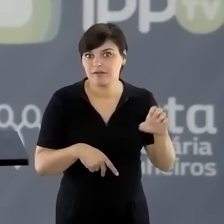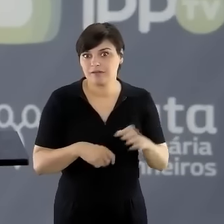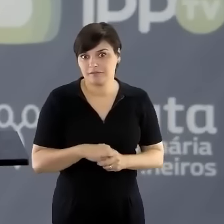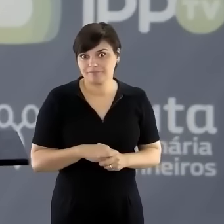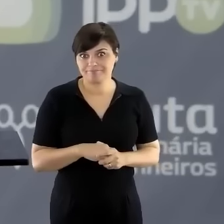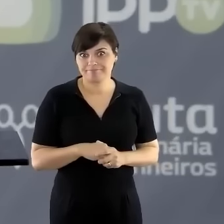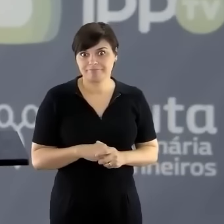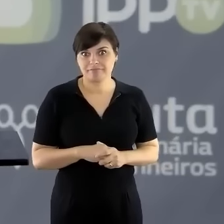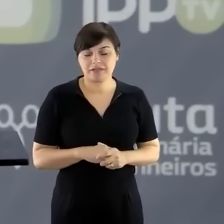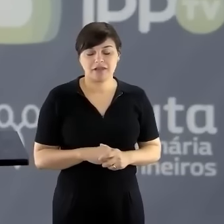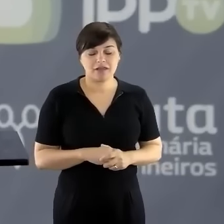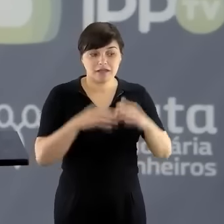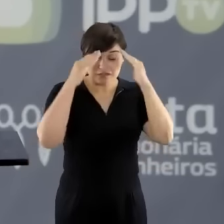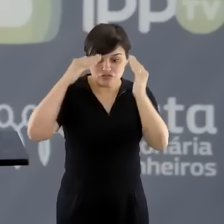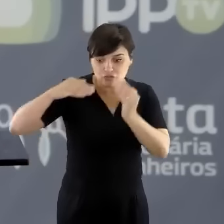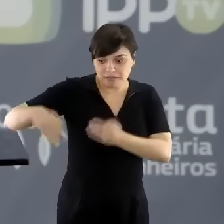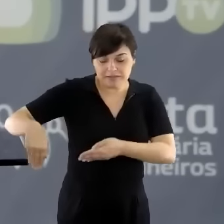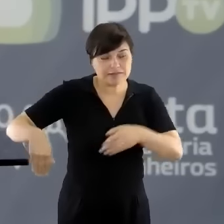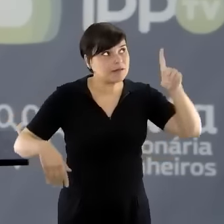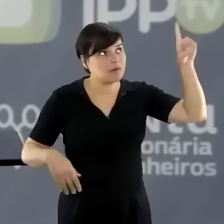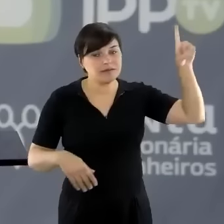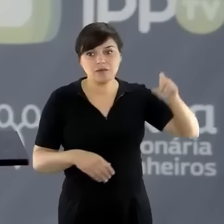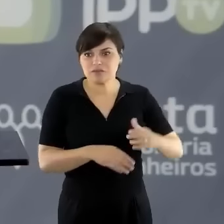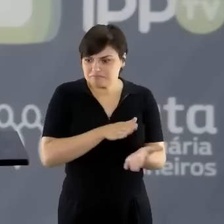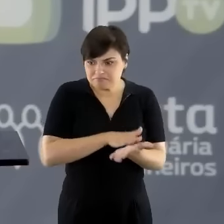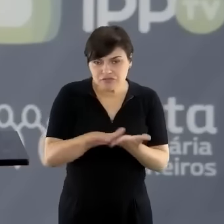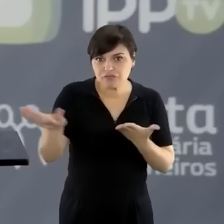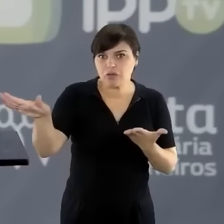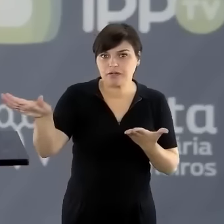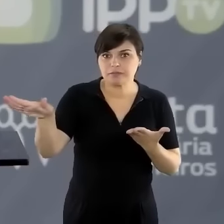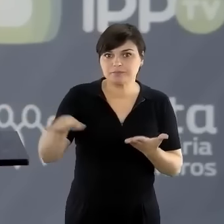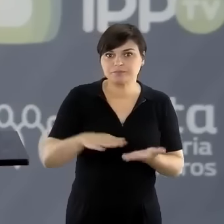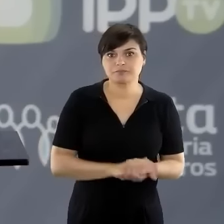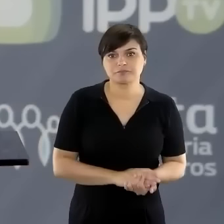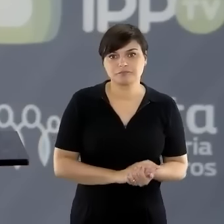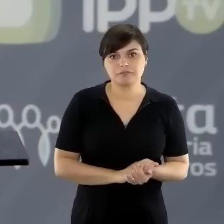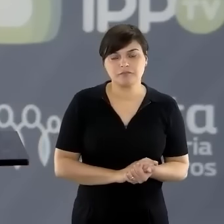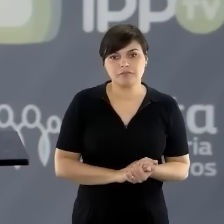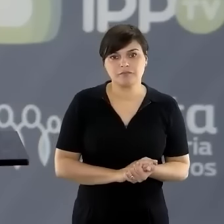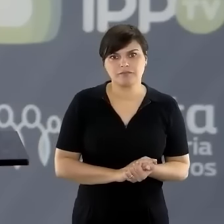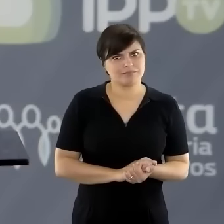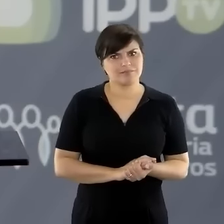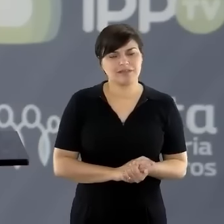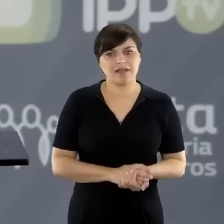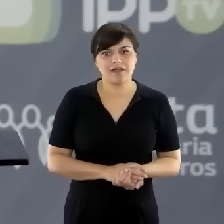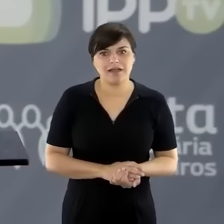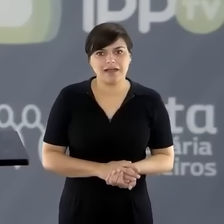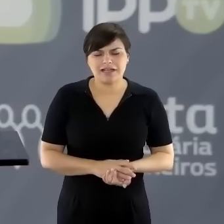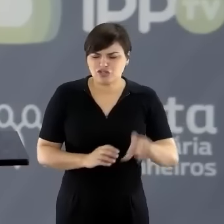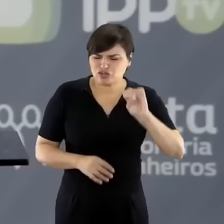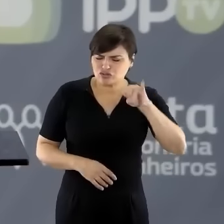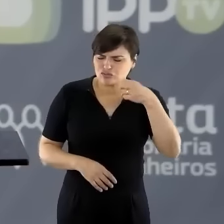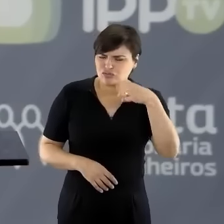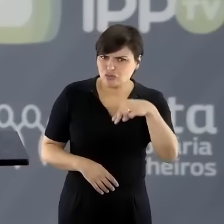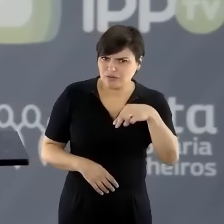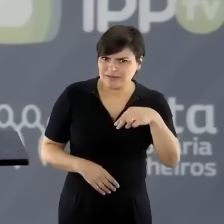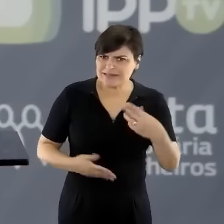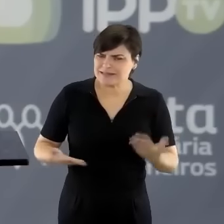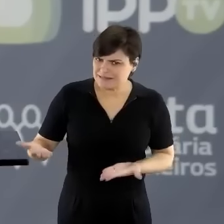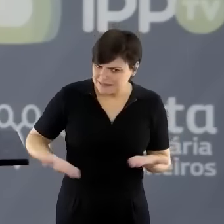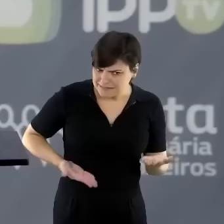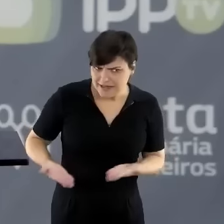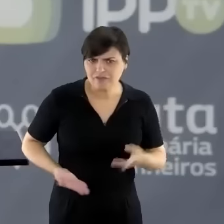quanto existe e não obstante saber que ele é servo de Deus e Deus é quem manda apesar